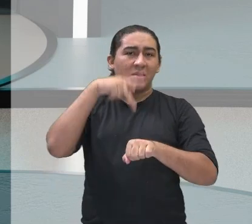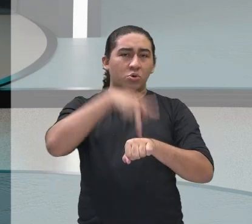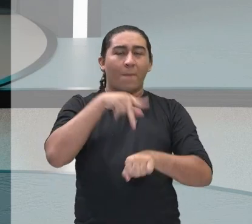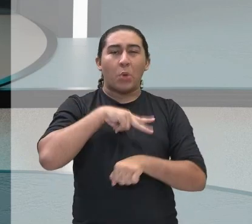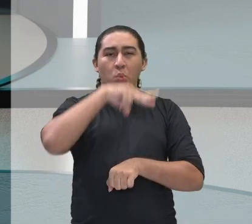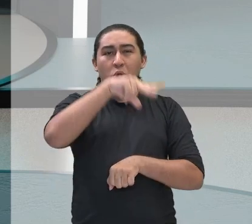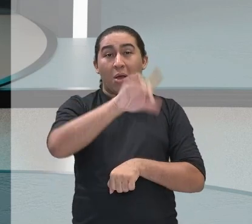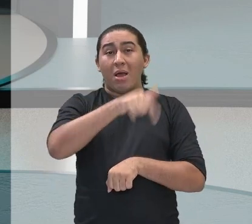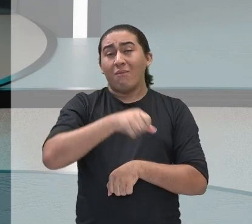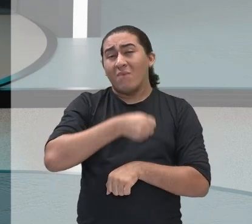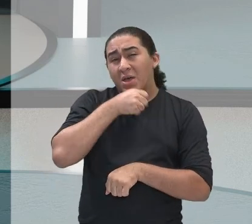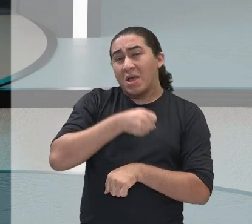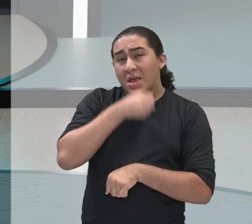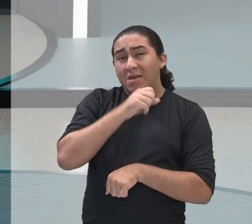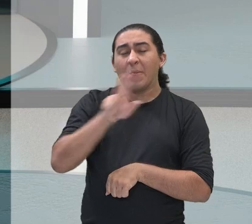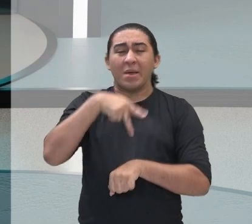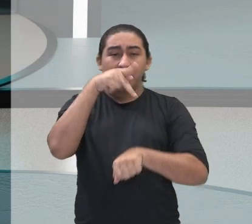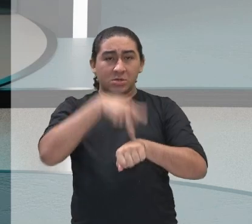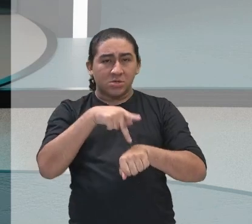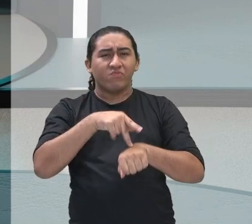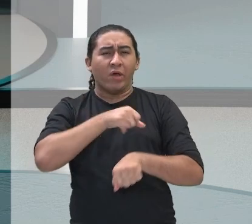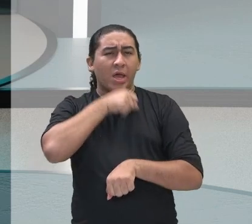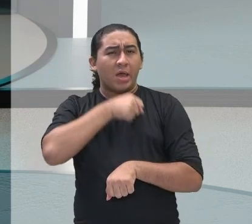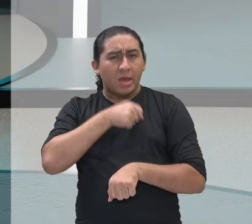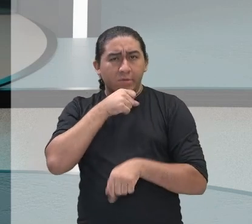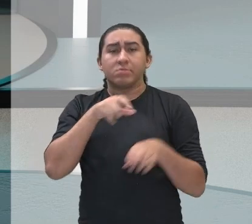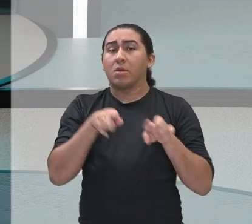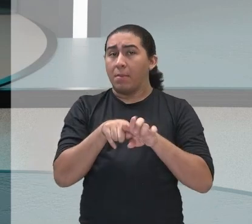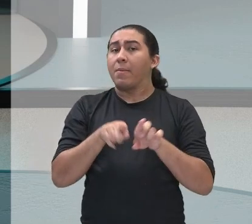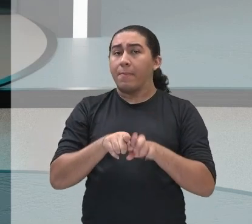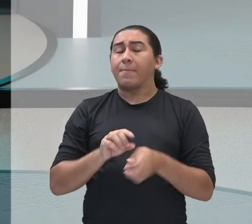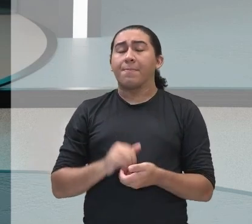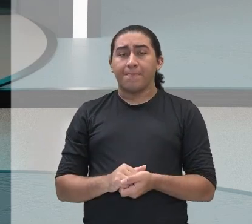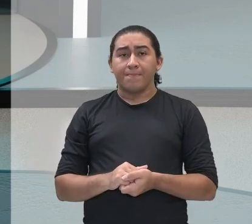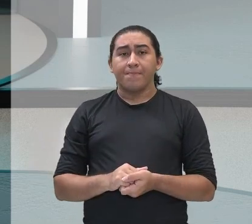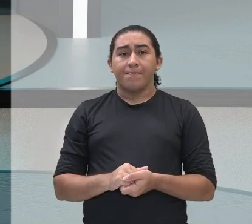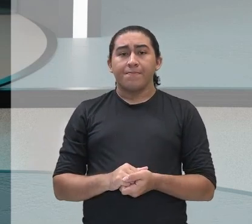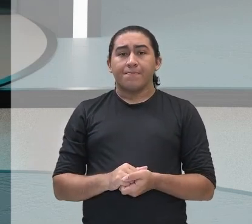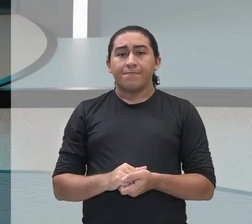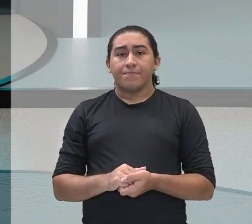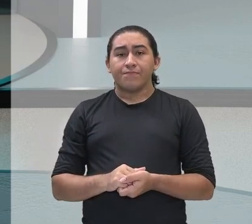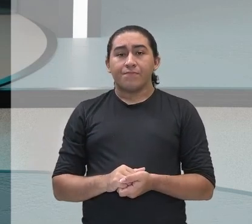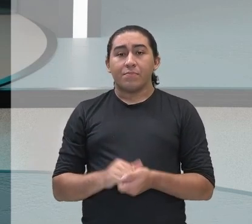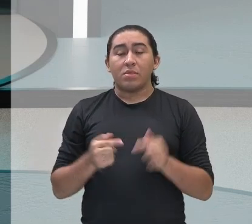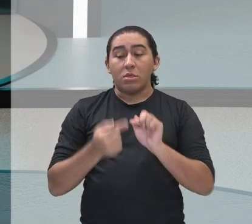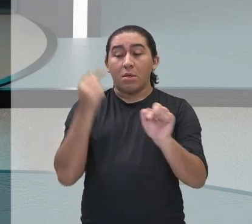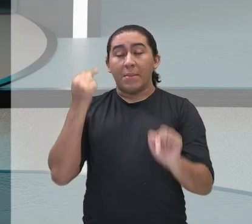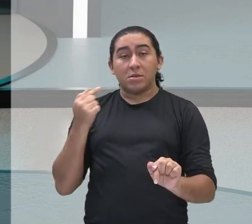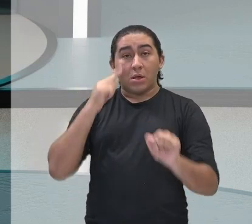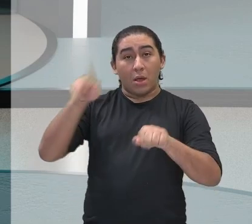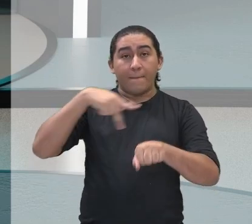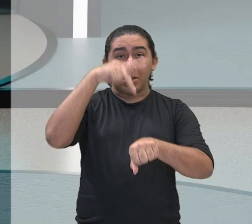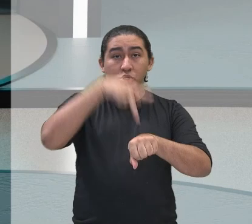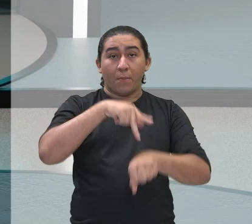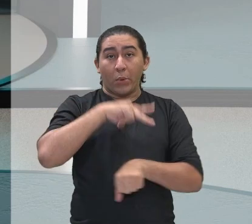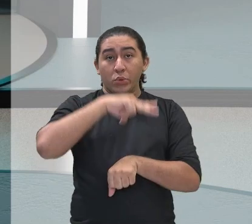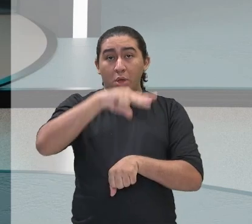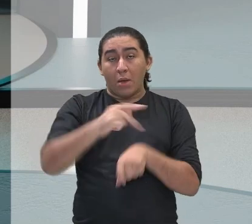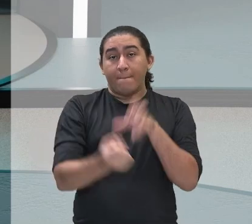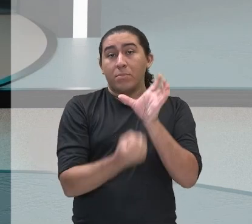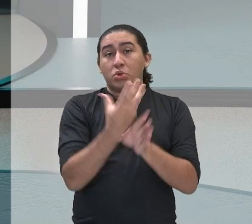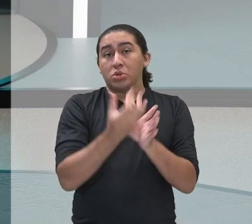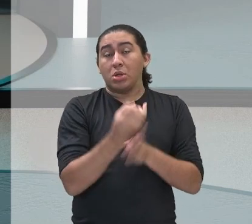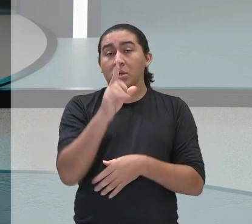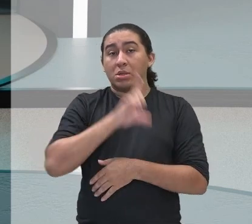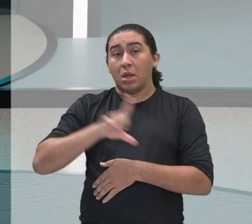país antigo, né, é a velha, né, um país velho, antigo, lá a produção